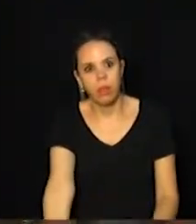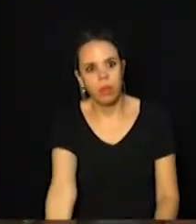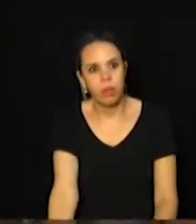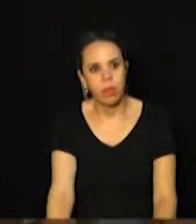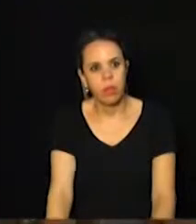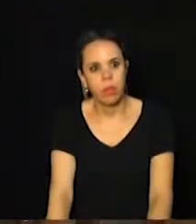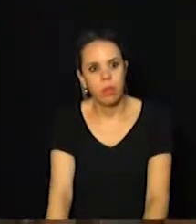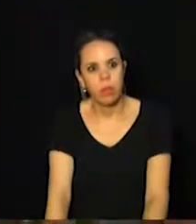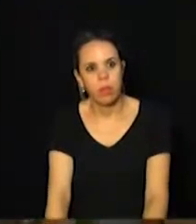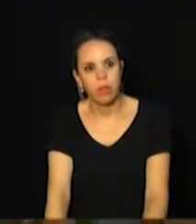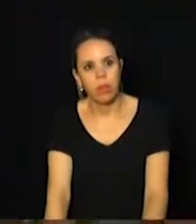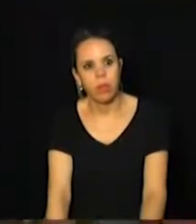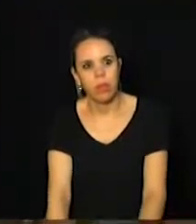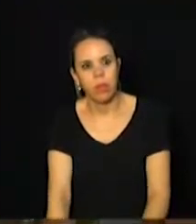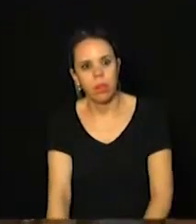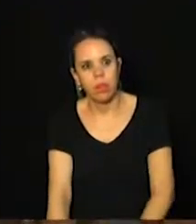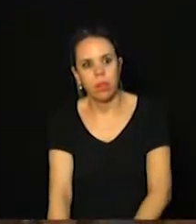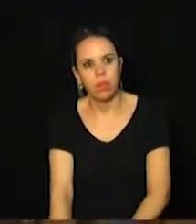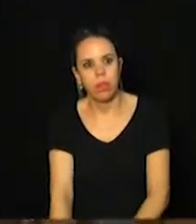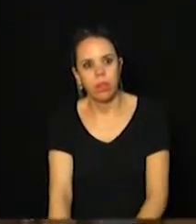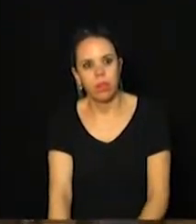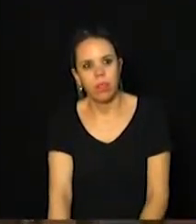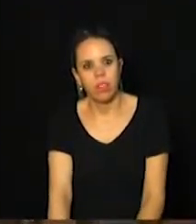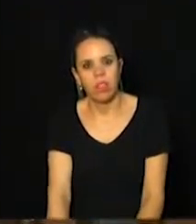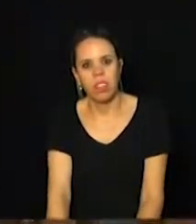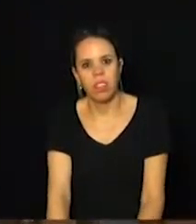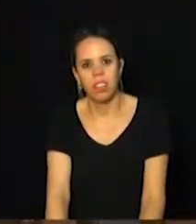São Paulo II